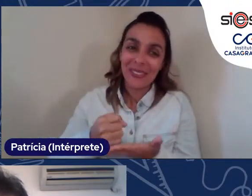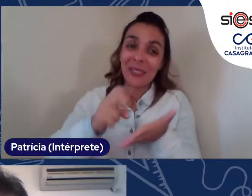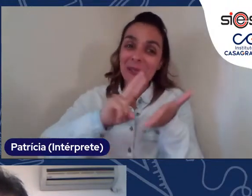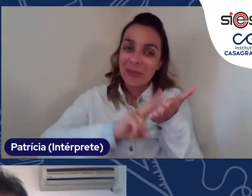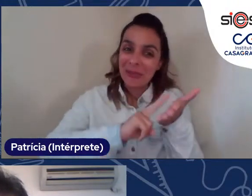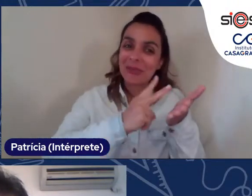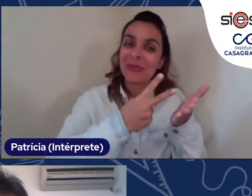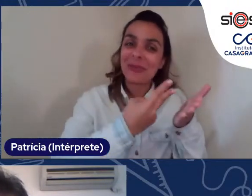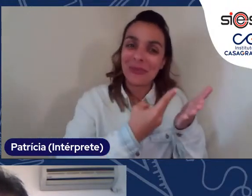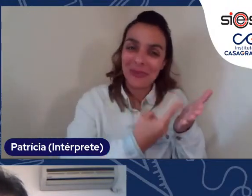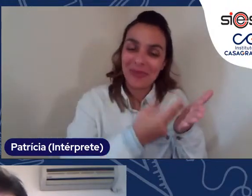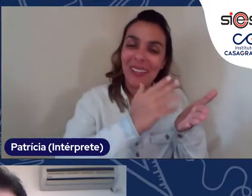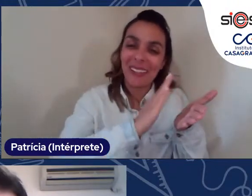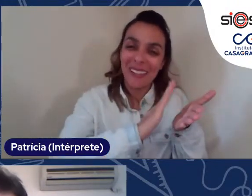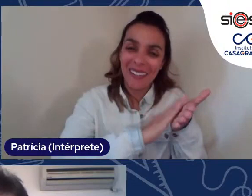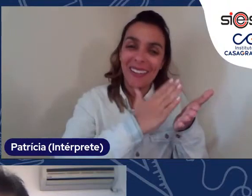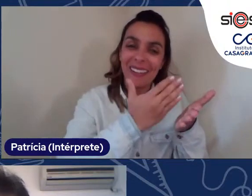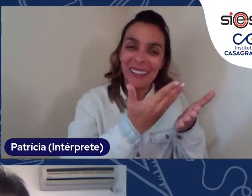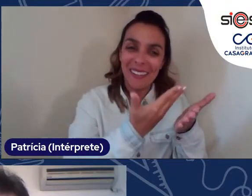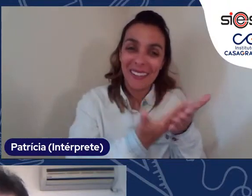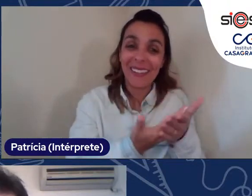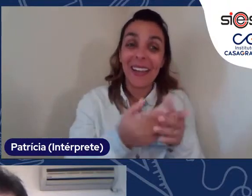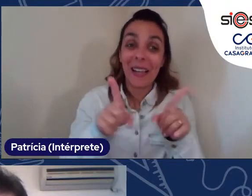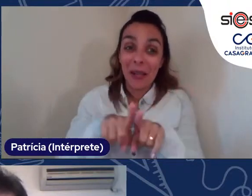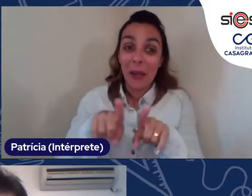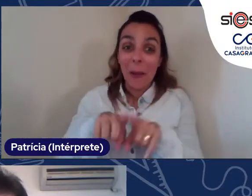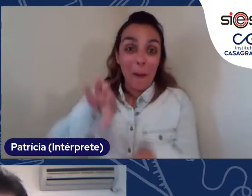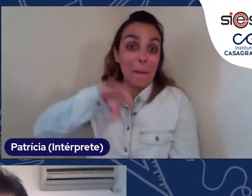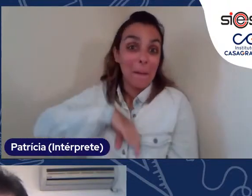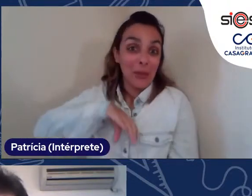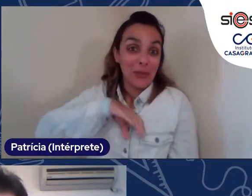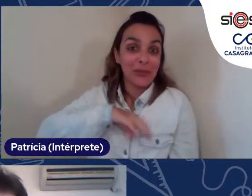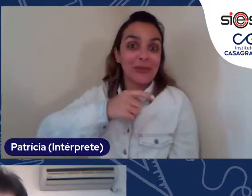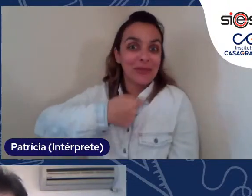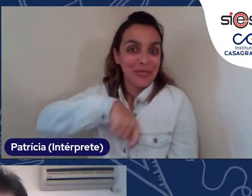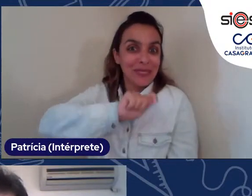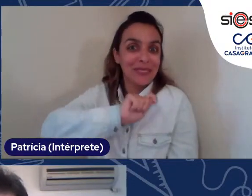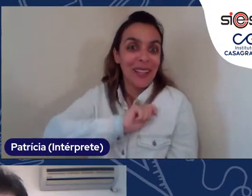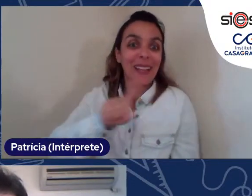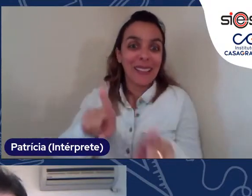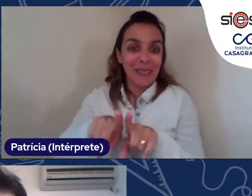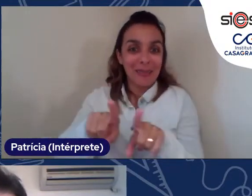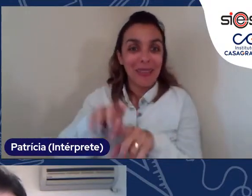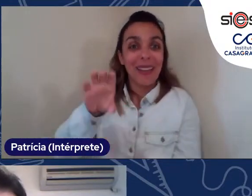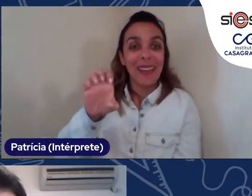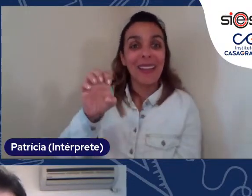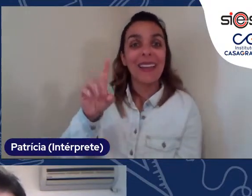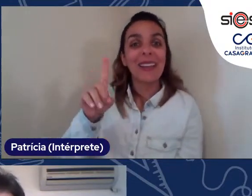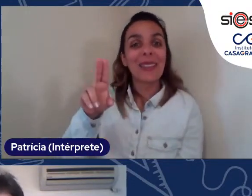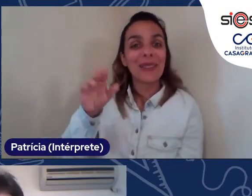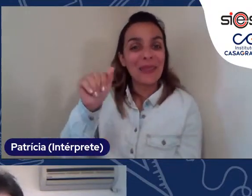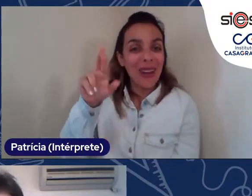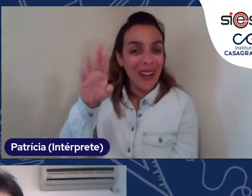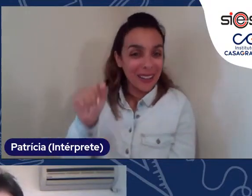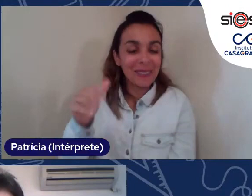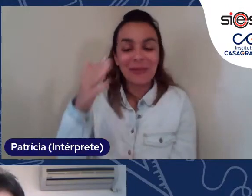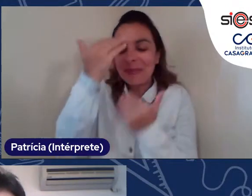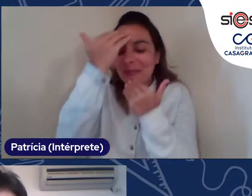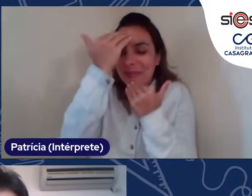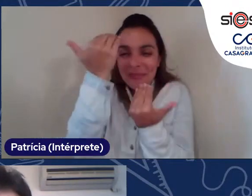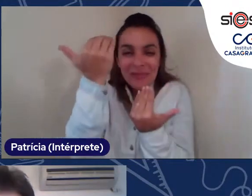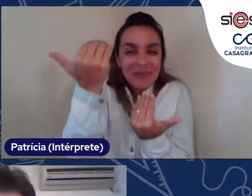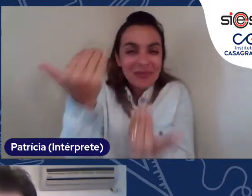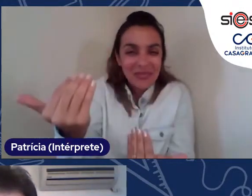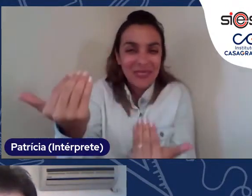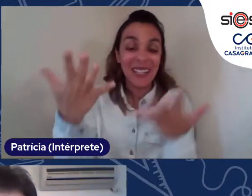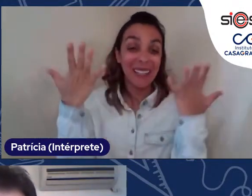las intérpretes del portuñol, y también el doctor Eduardo habla español. Pues muchísimas gracias.